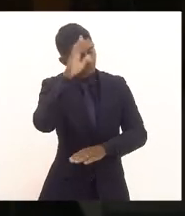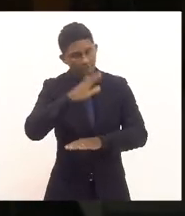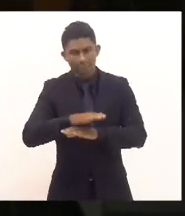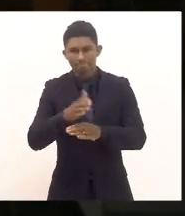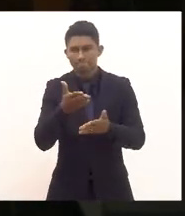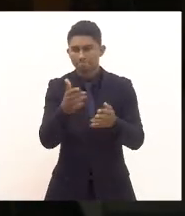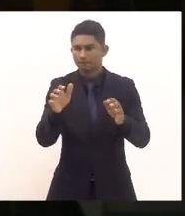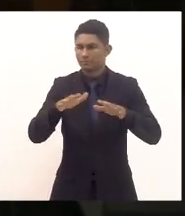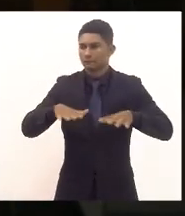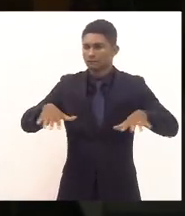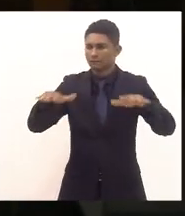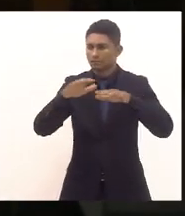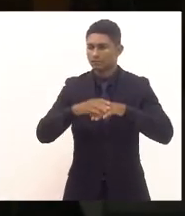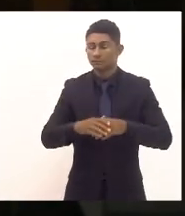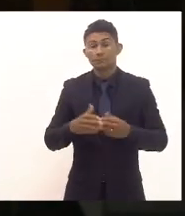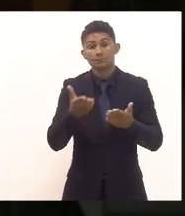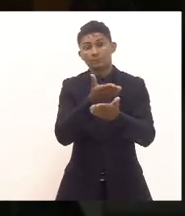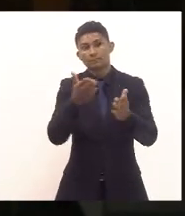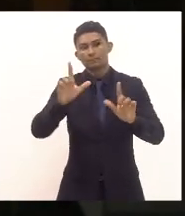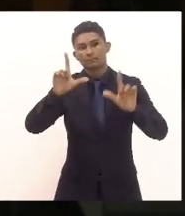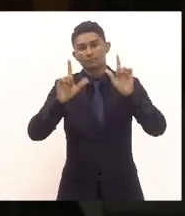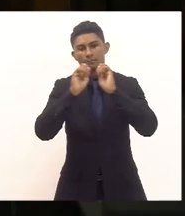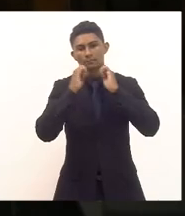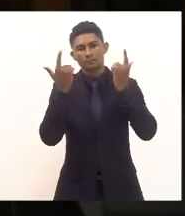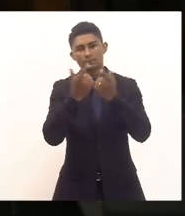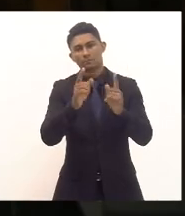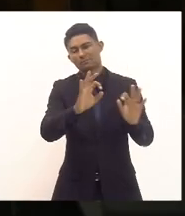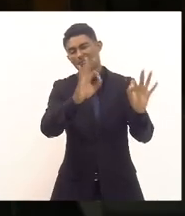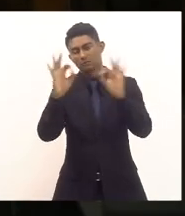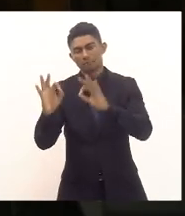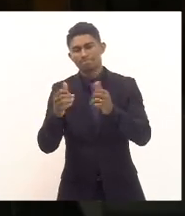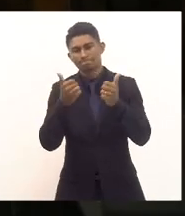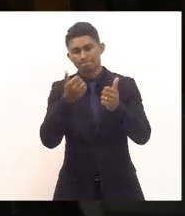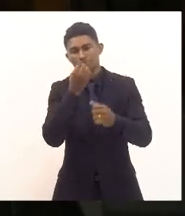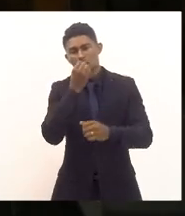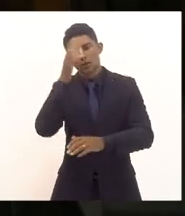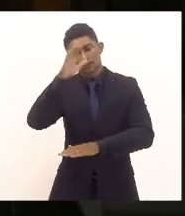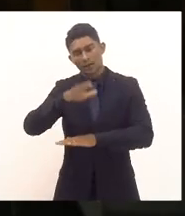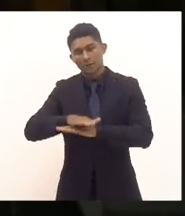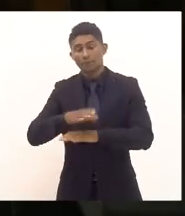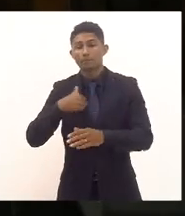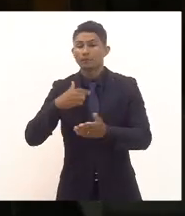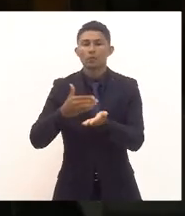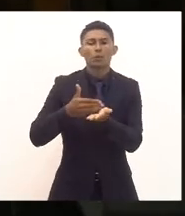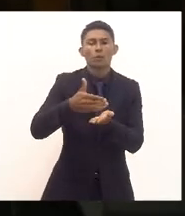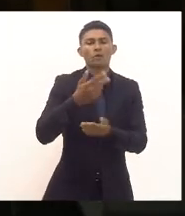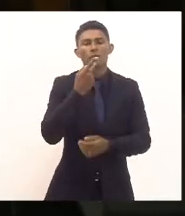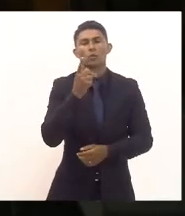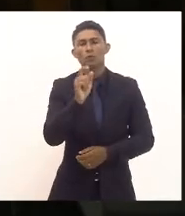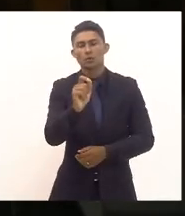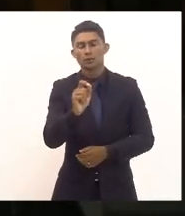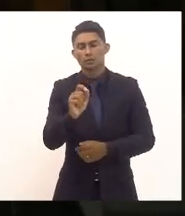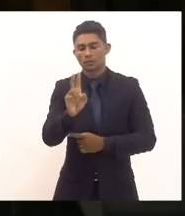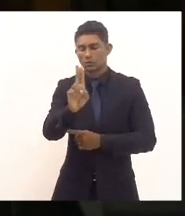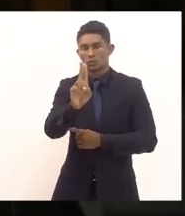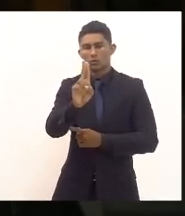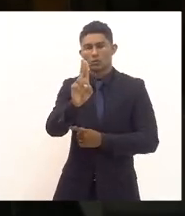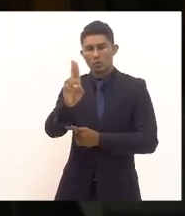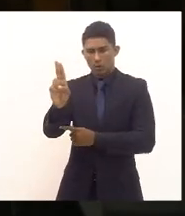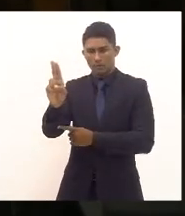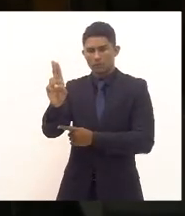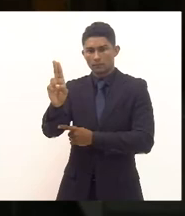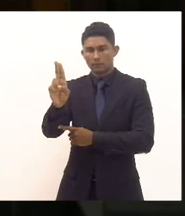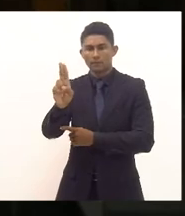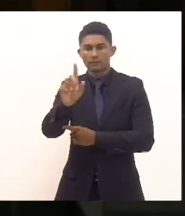todos boa tarde outros assistem pela TV alerj eu quero começar a minha intervenção hoje e falando o nome